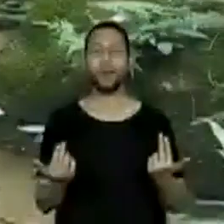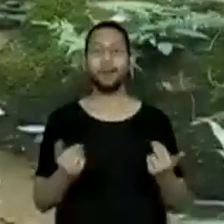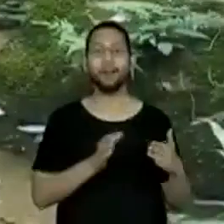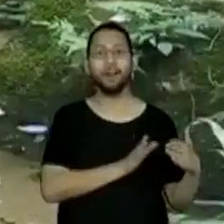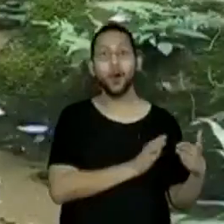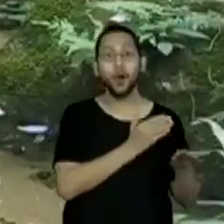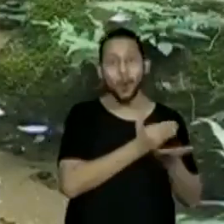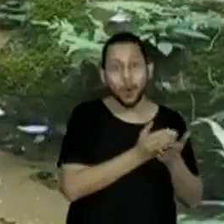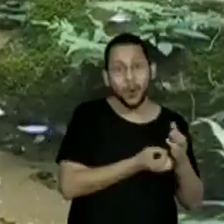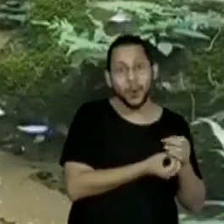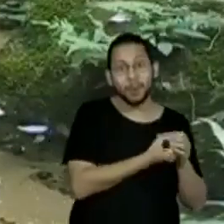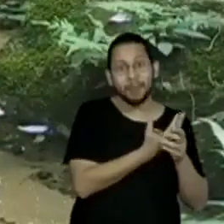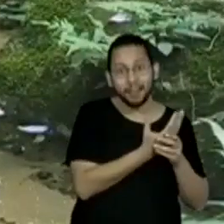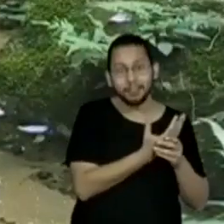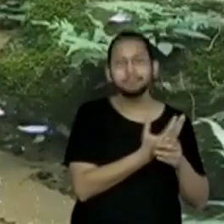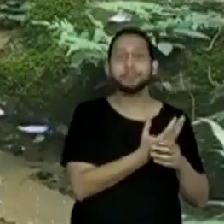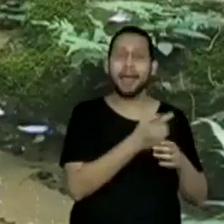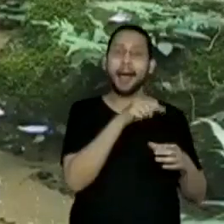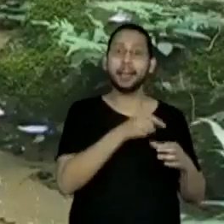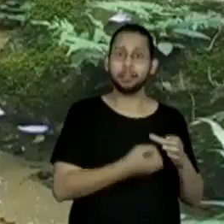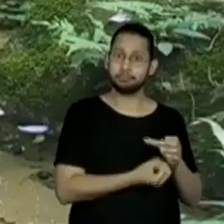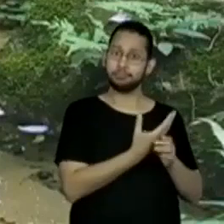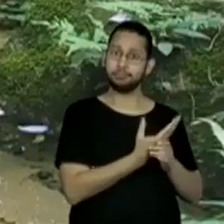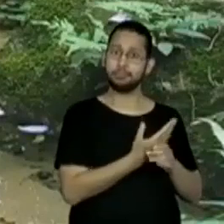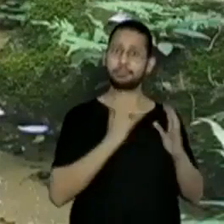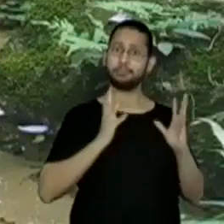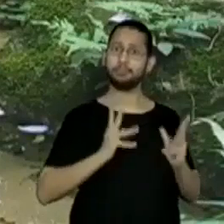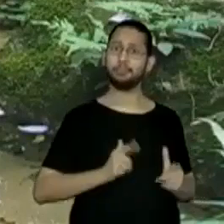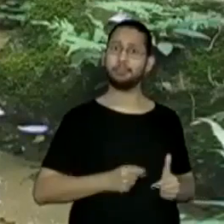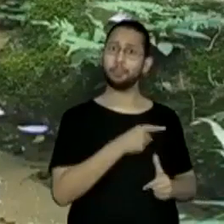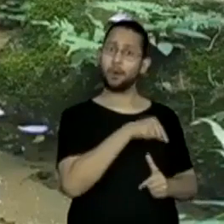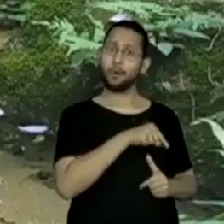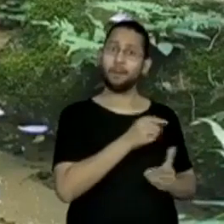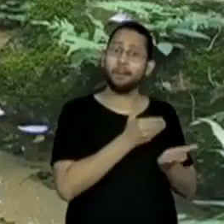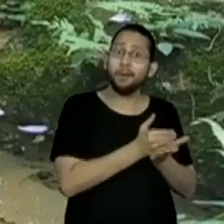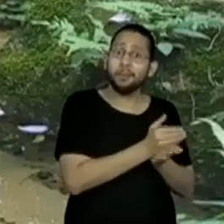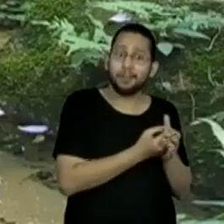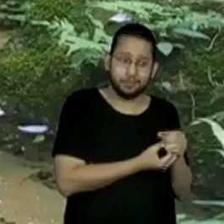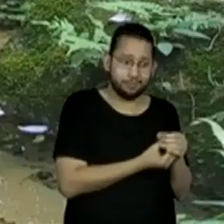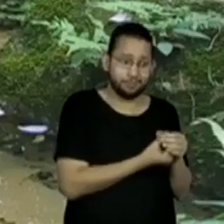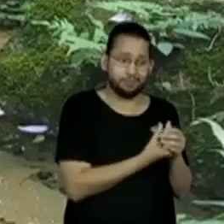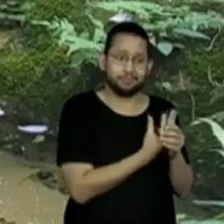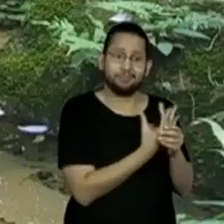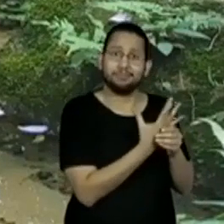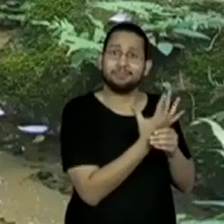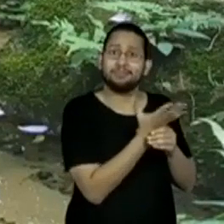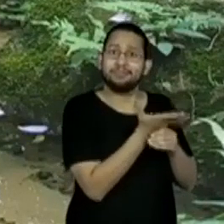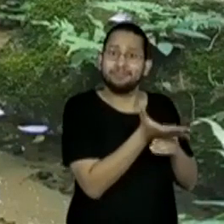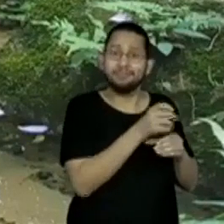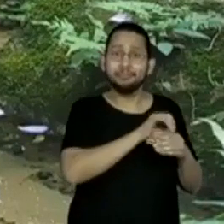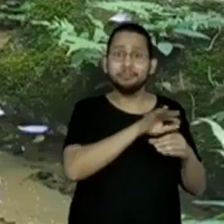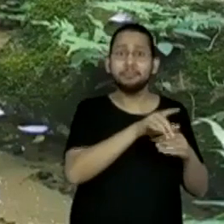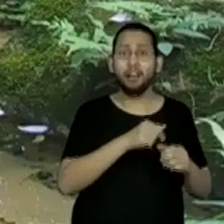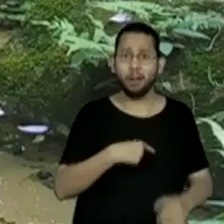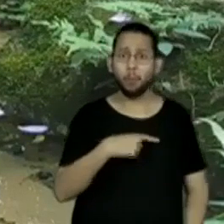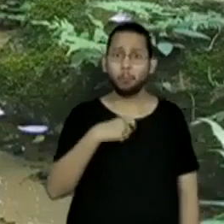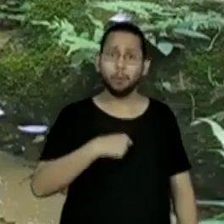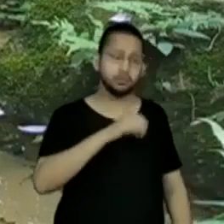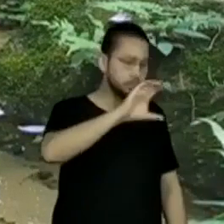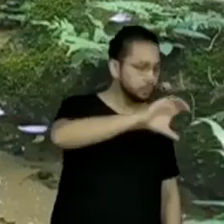rio bastante limpo, uma nascente. Inclusive, você pode pegar e beber esta